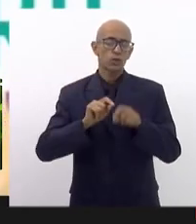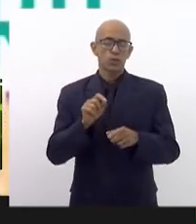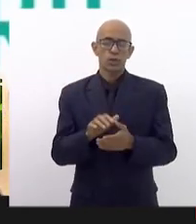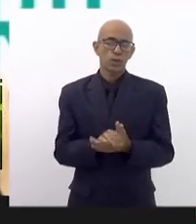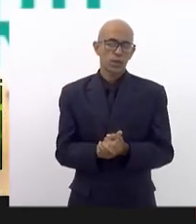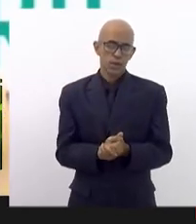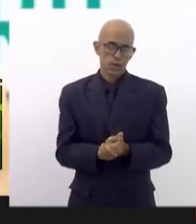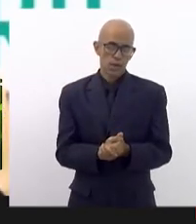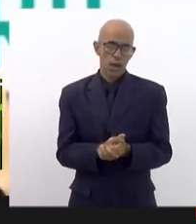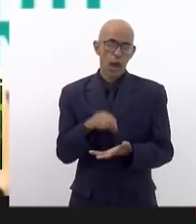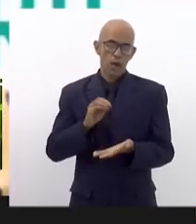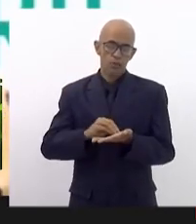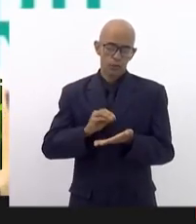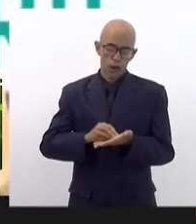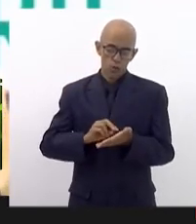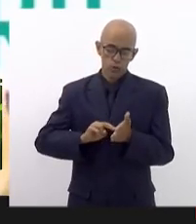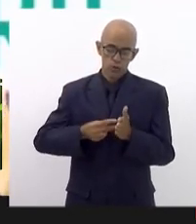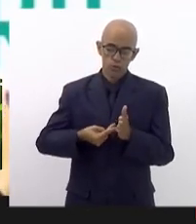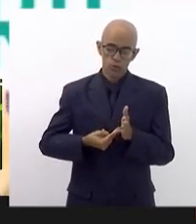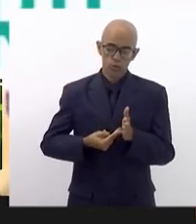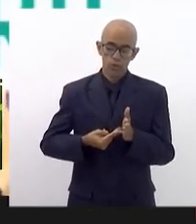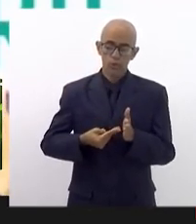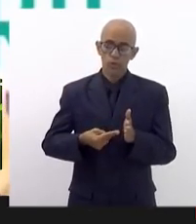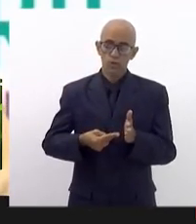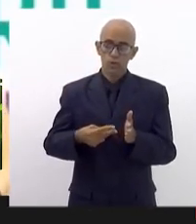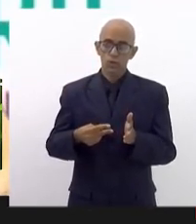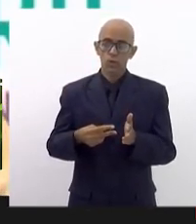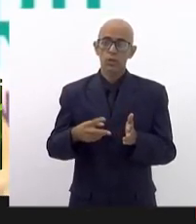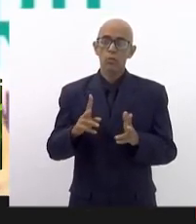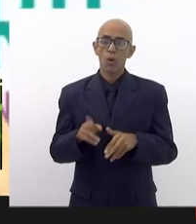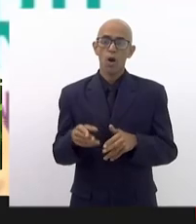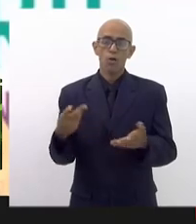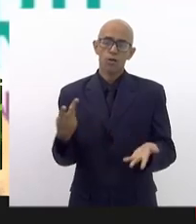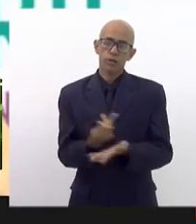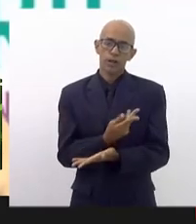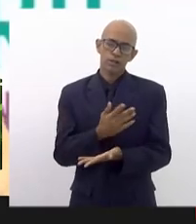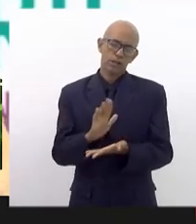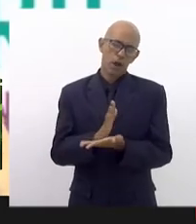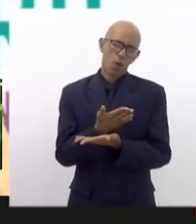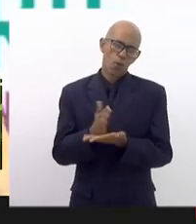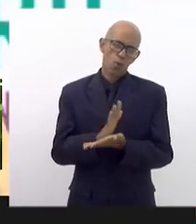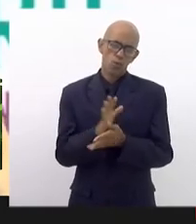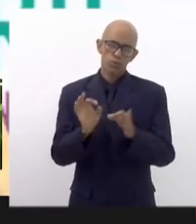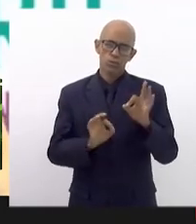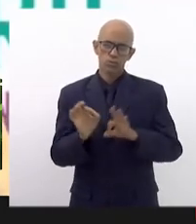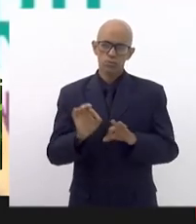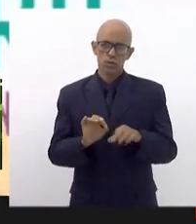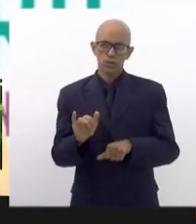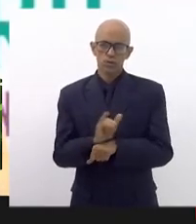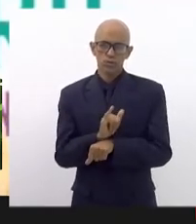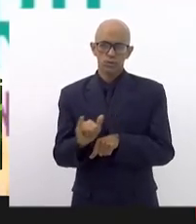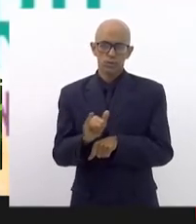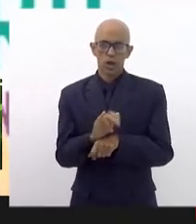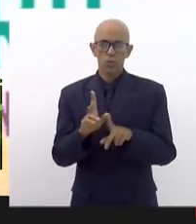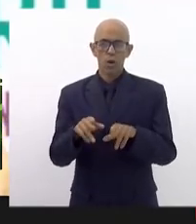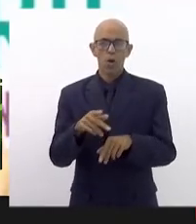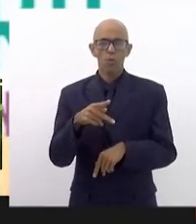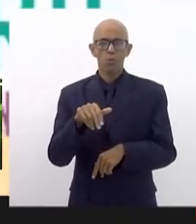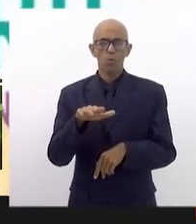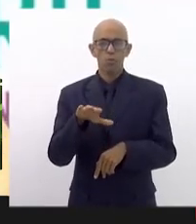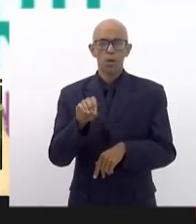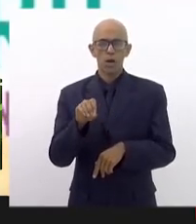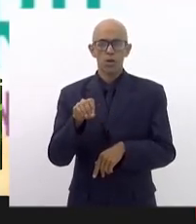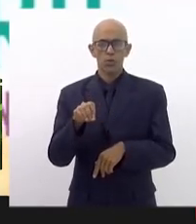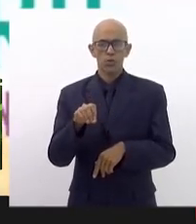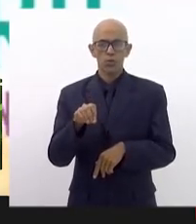a desatualização, como se percebe em alguns planos estratégicos, como, por exemplo, o plano diretor da cidade do Rio de Janeiro, né, que vai ser